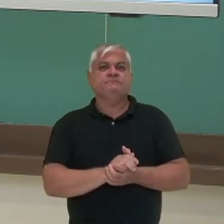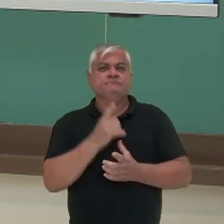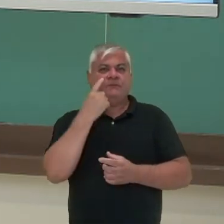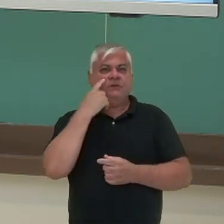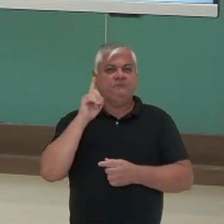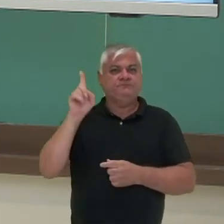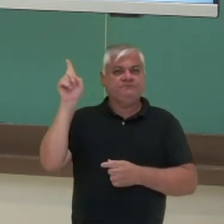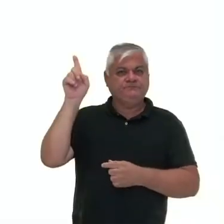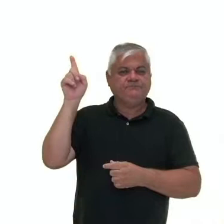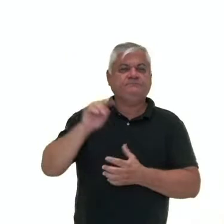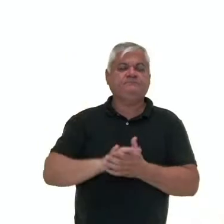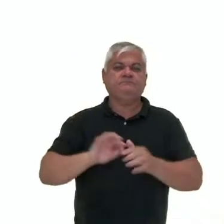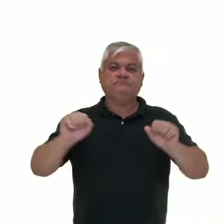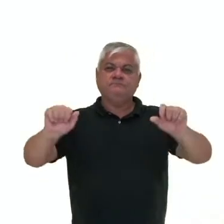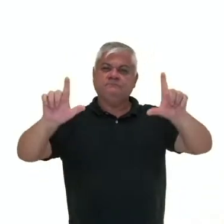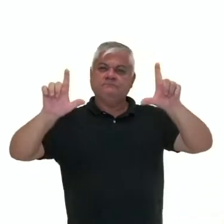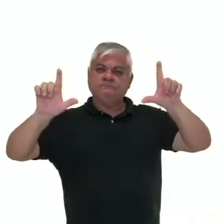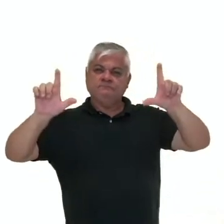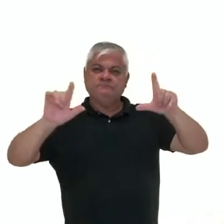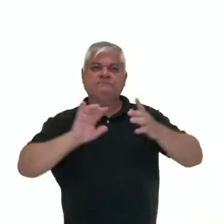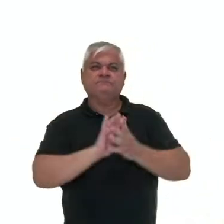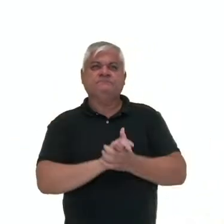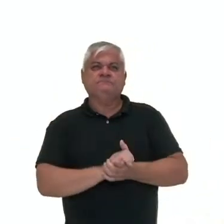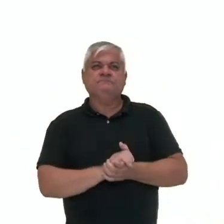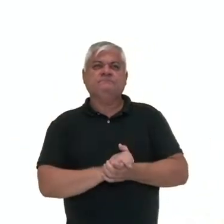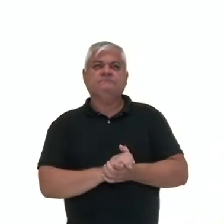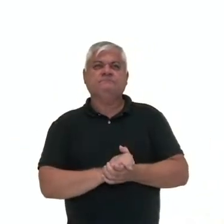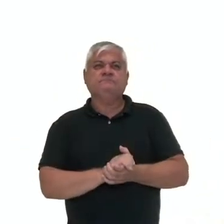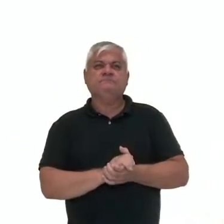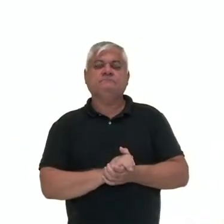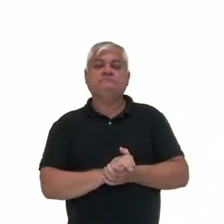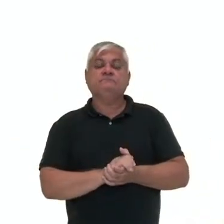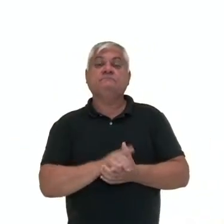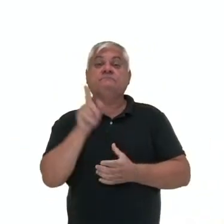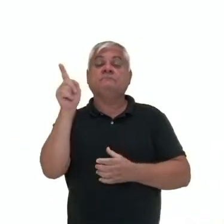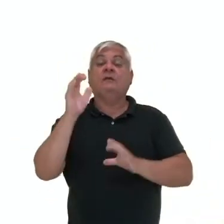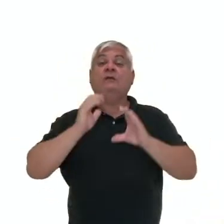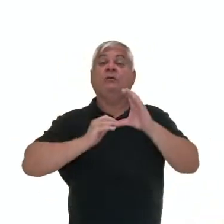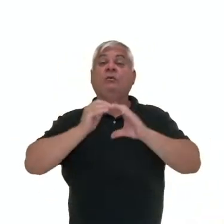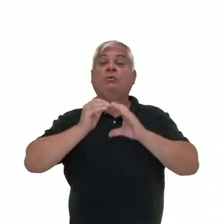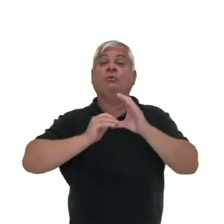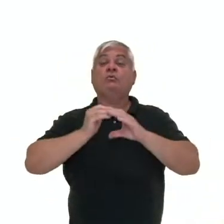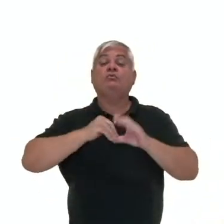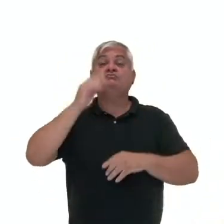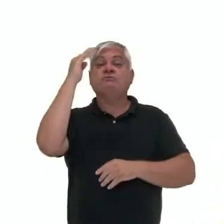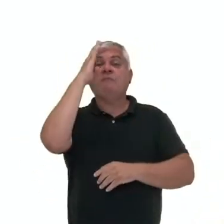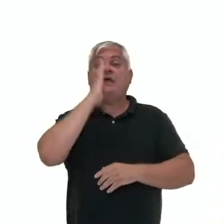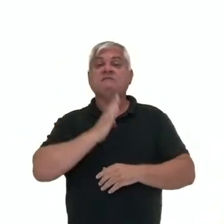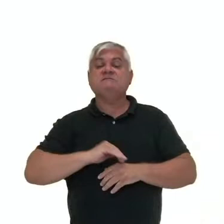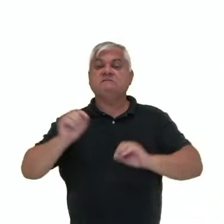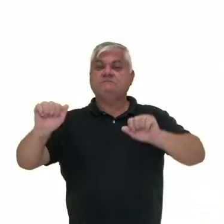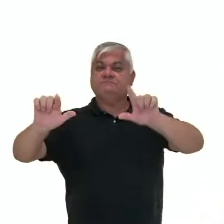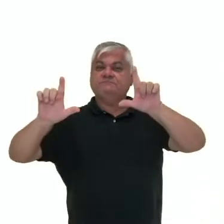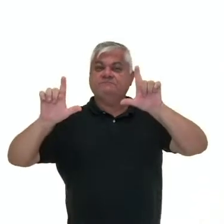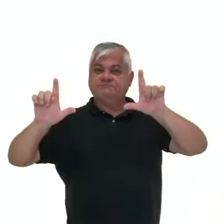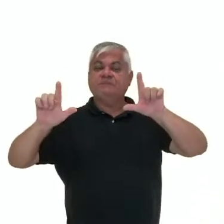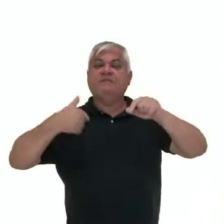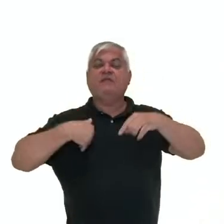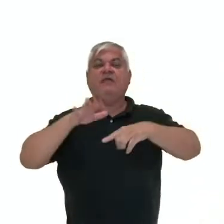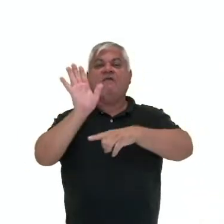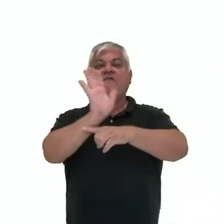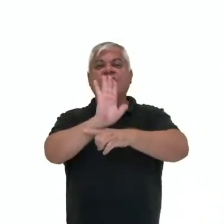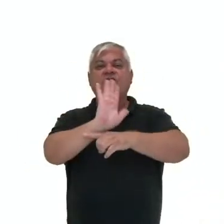Acompanhe aqui então. Temos aqui um cartaz do concurso Brasil em Cartaz, de filme